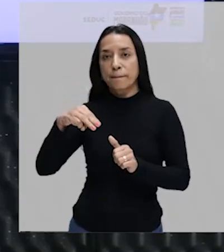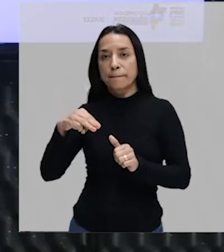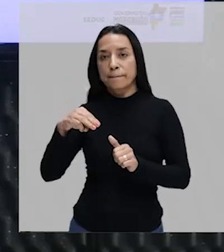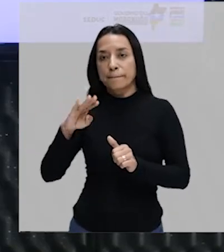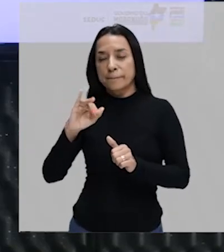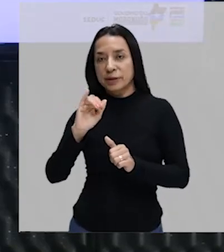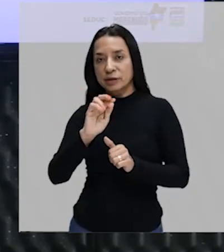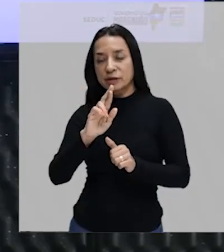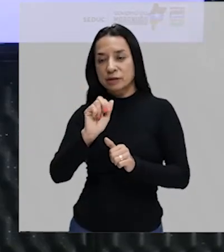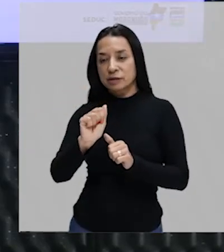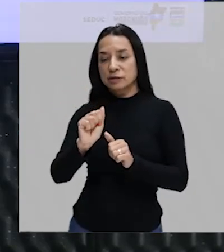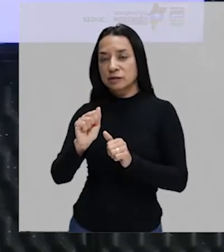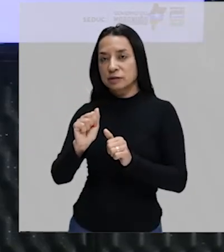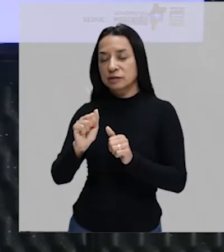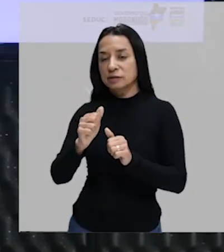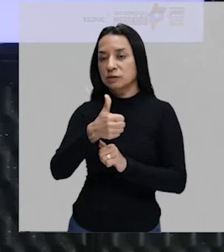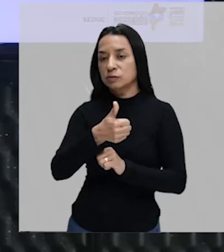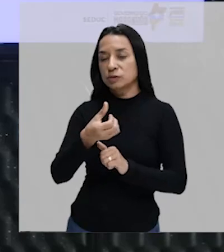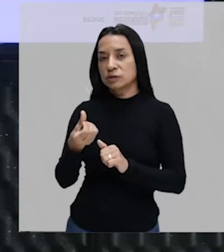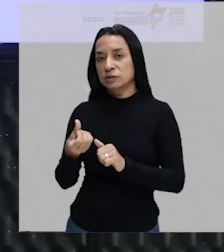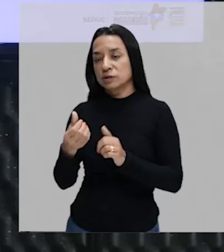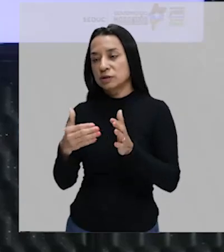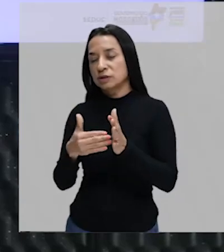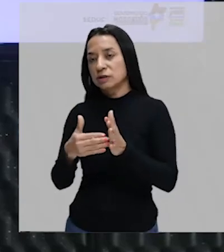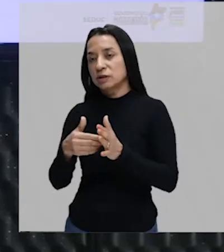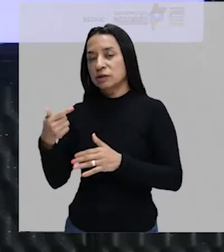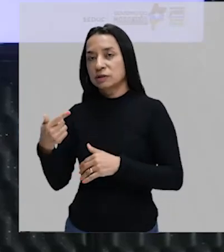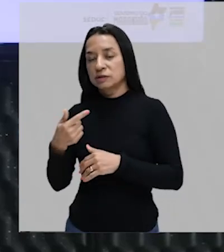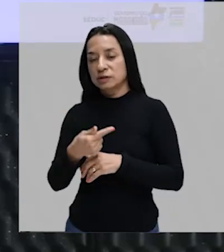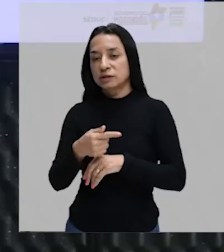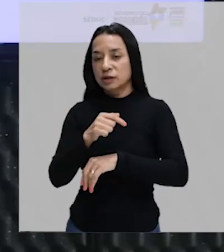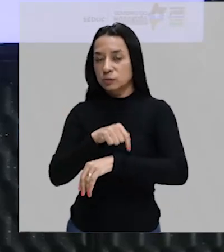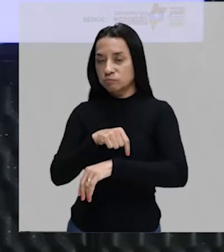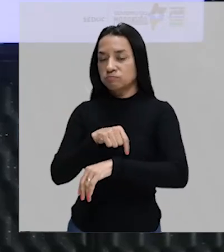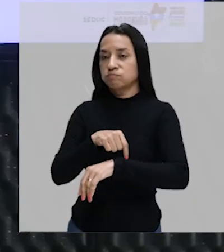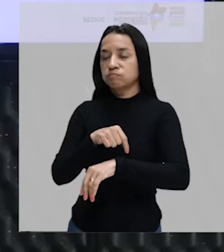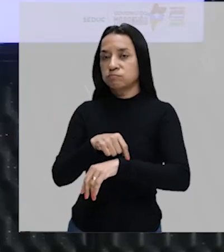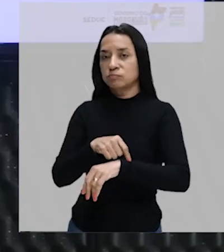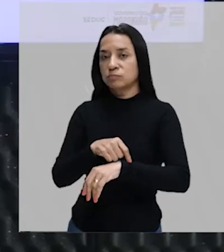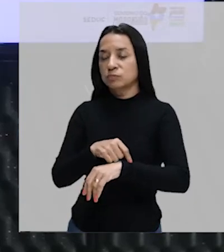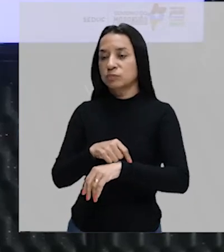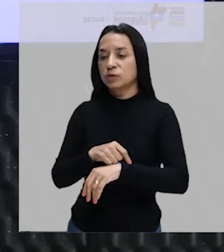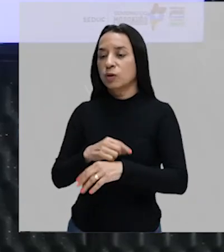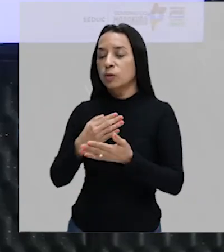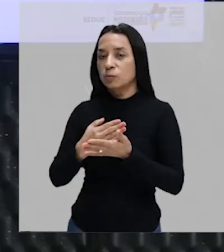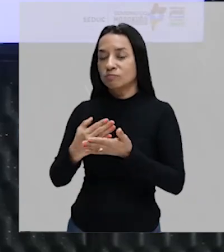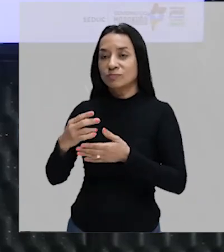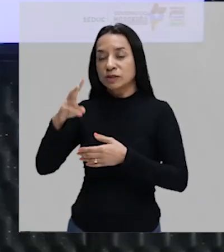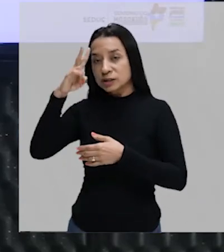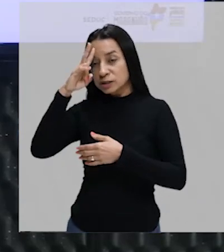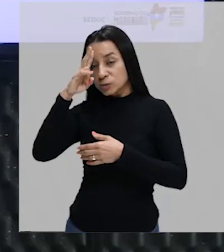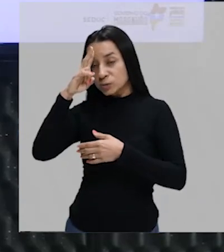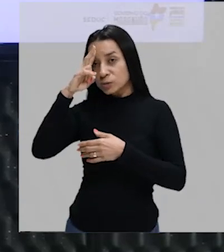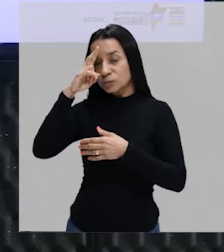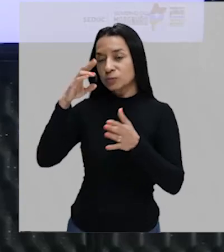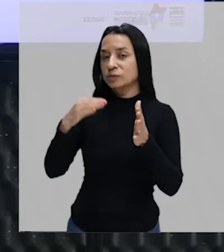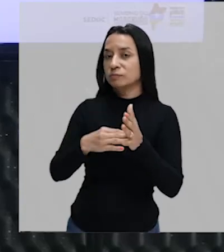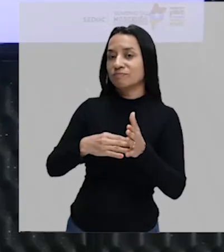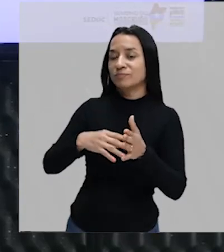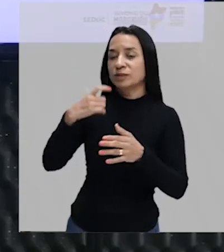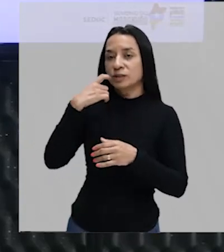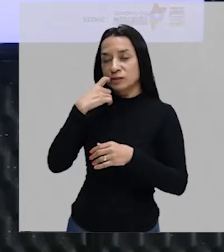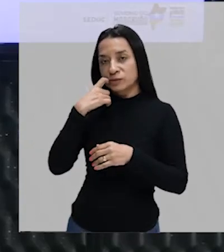às 17. O programa hashtag Fique em Casa Aprendendo, de segunda a sexta. Exatamente, Rádio Timbira